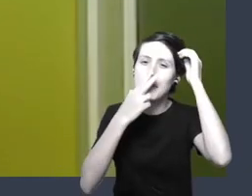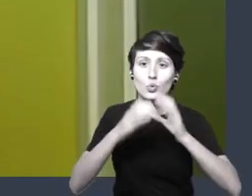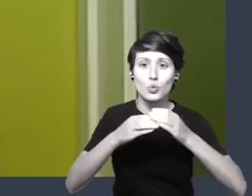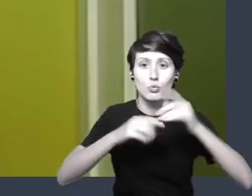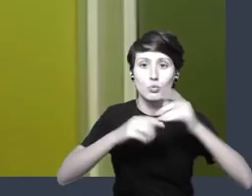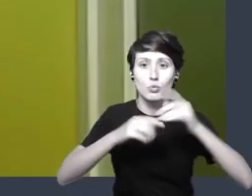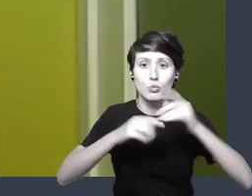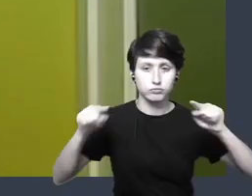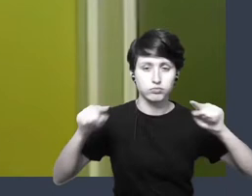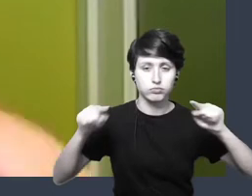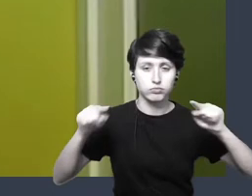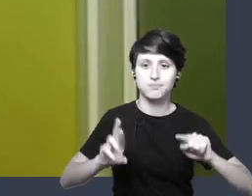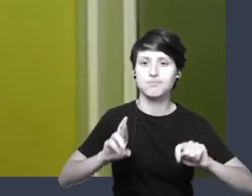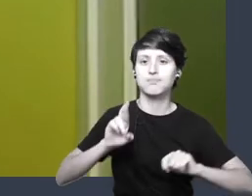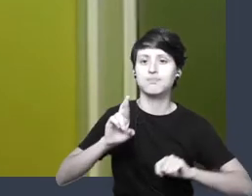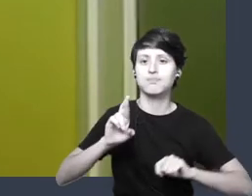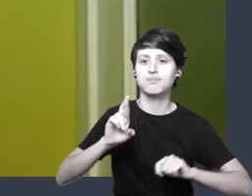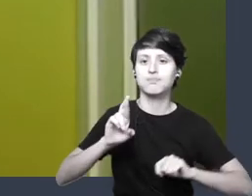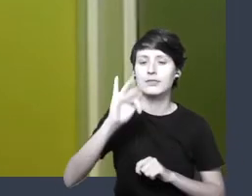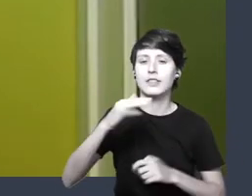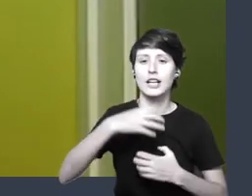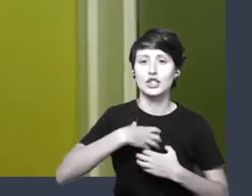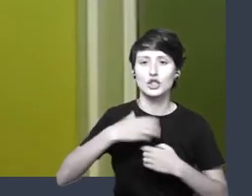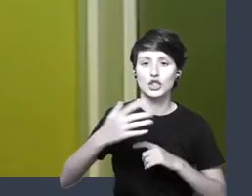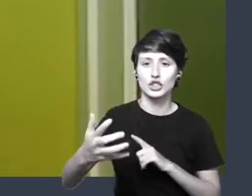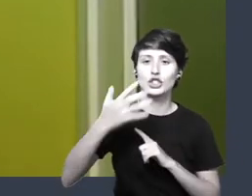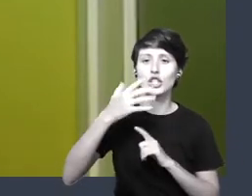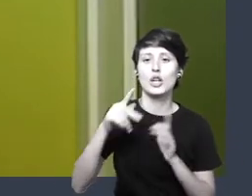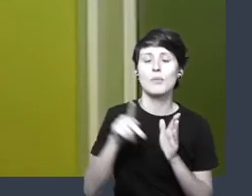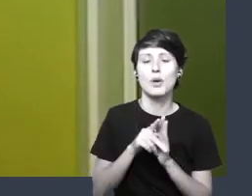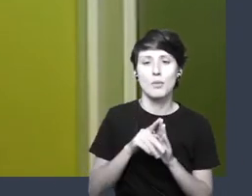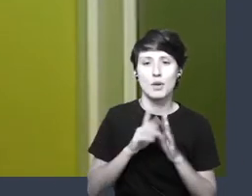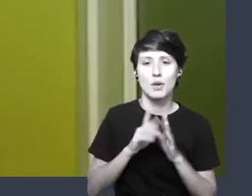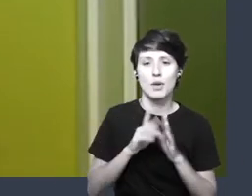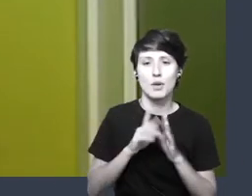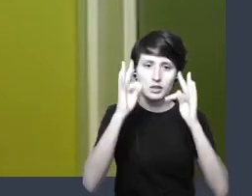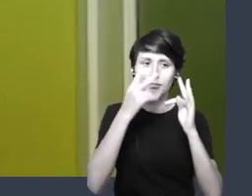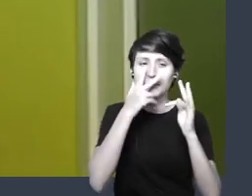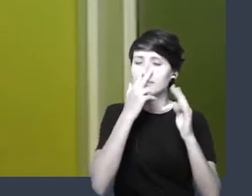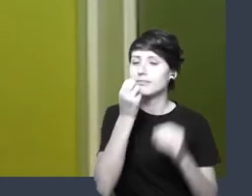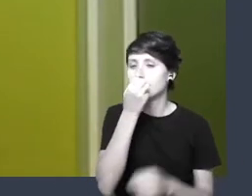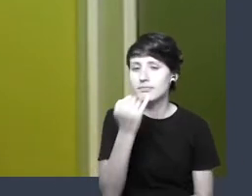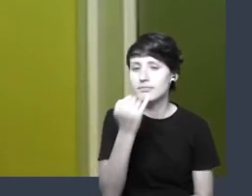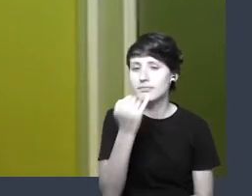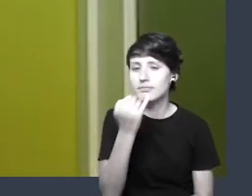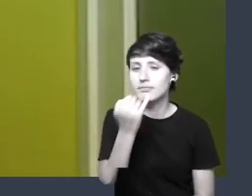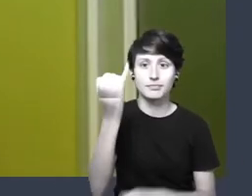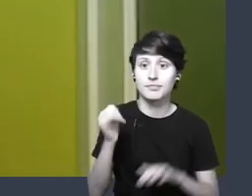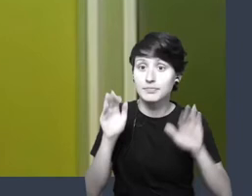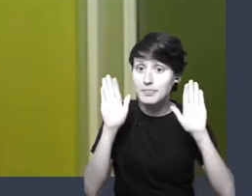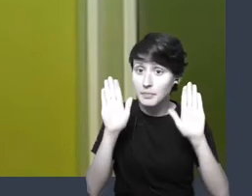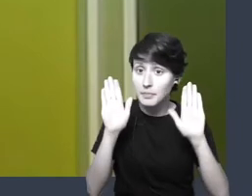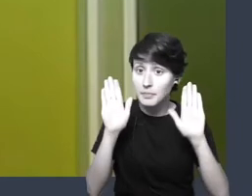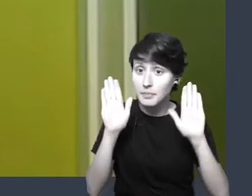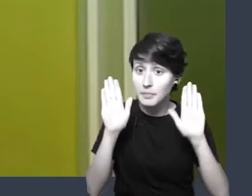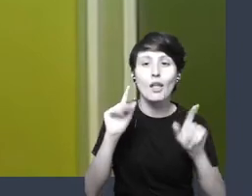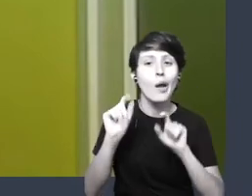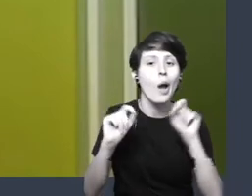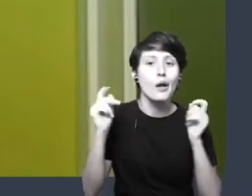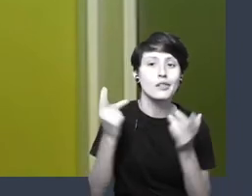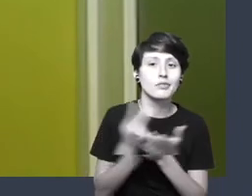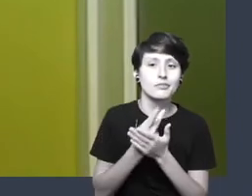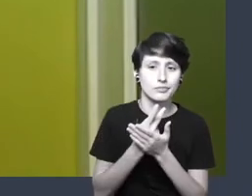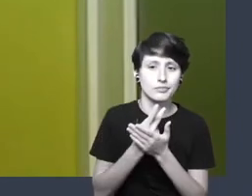que serão impactadas por essa tecnologia, ela é crucial. Porém, o que está acontecendo